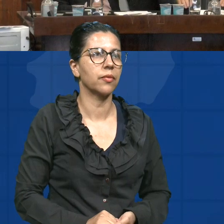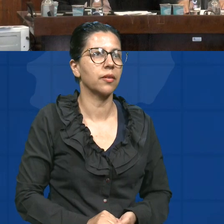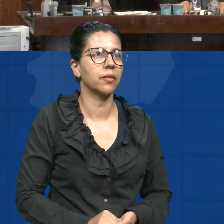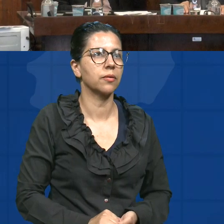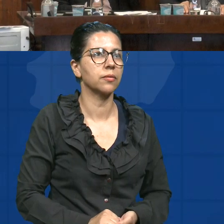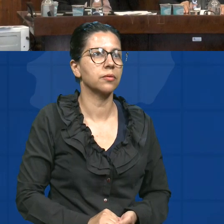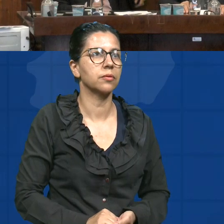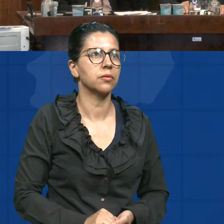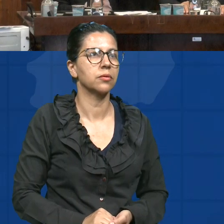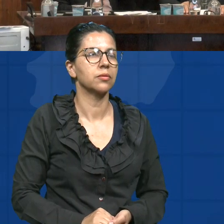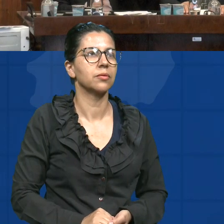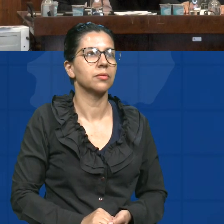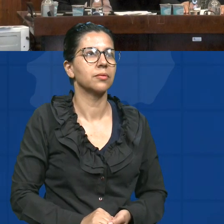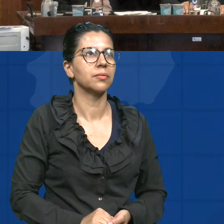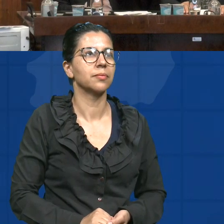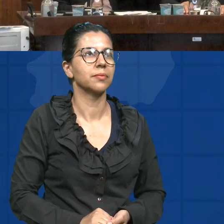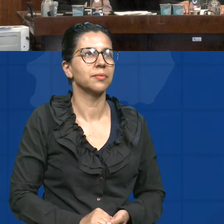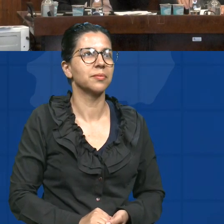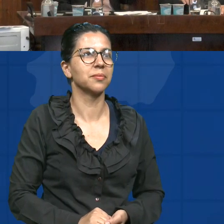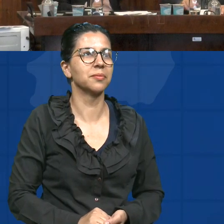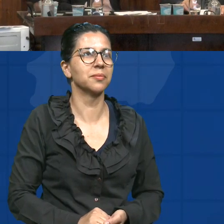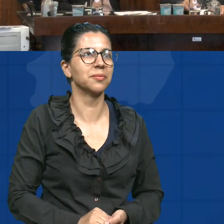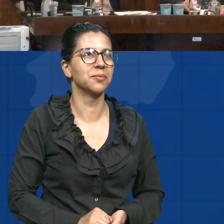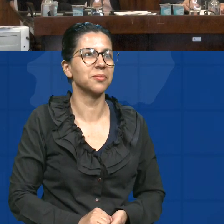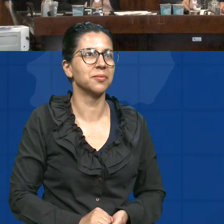Eu falei o quê?